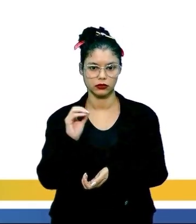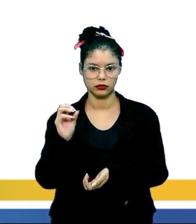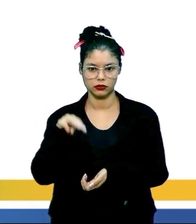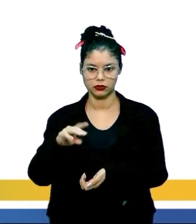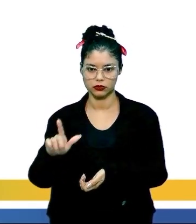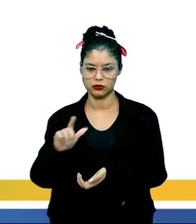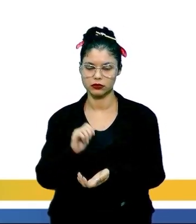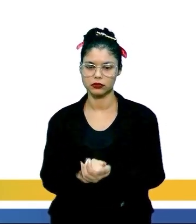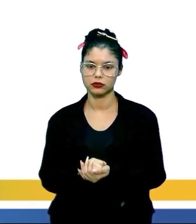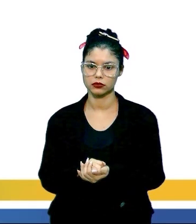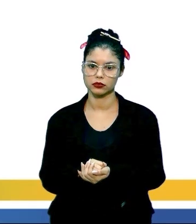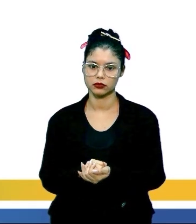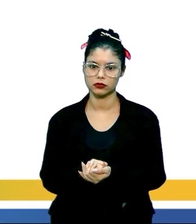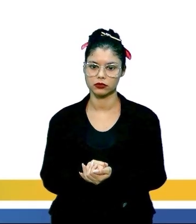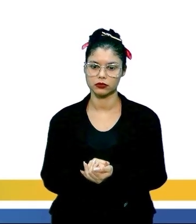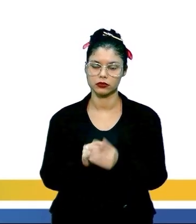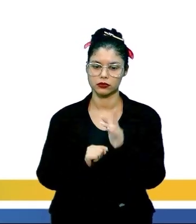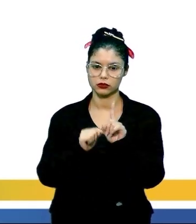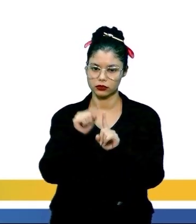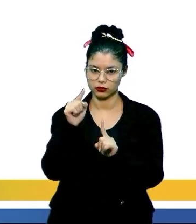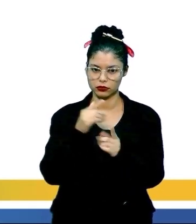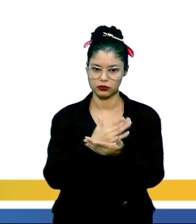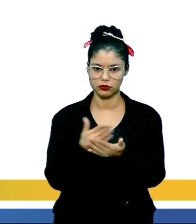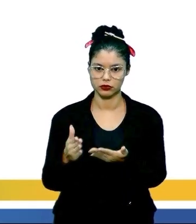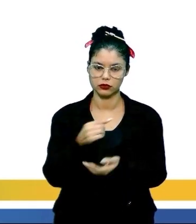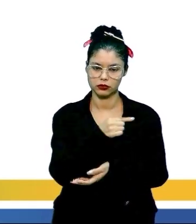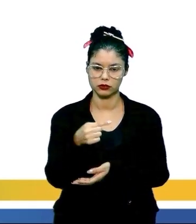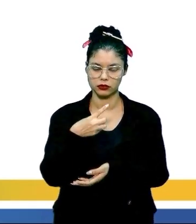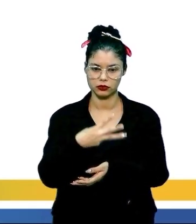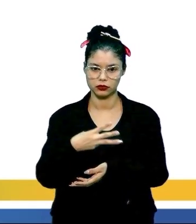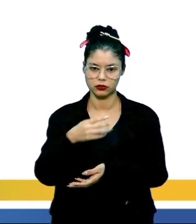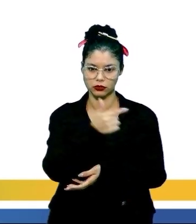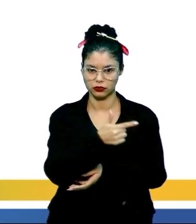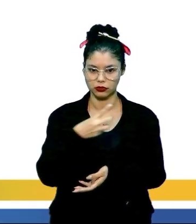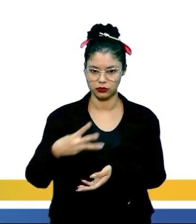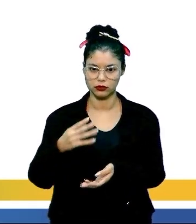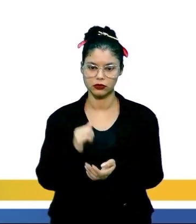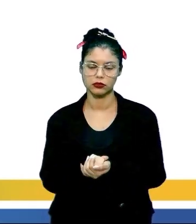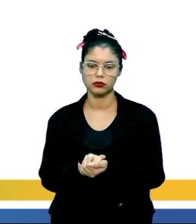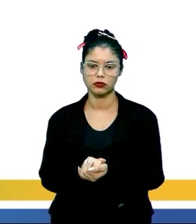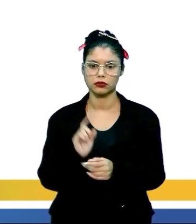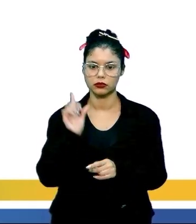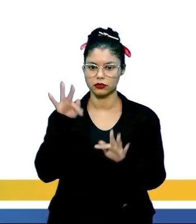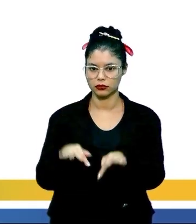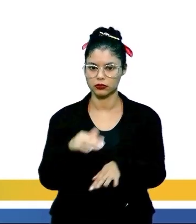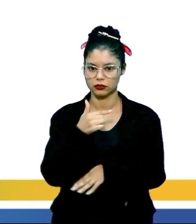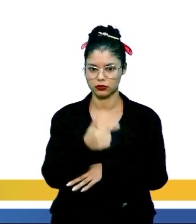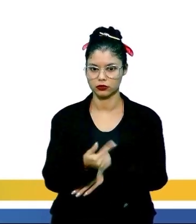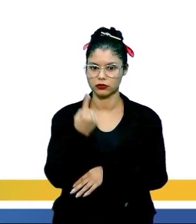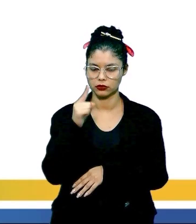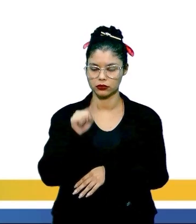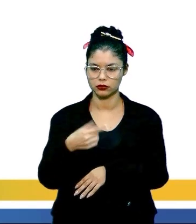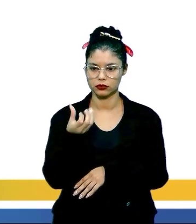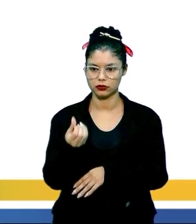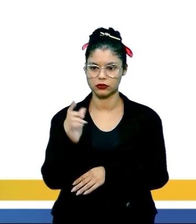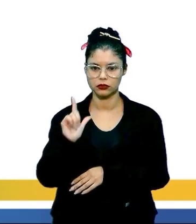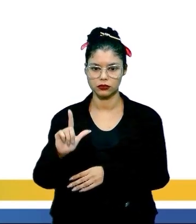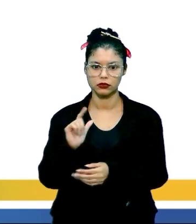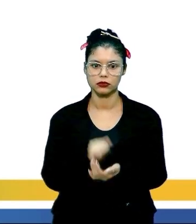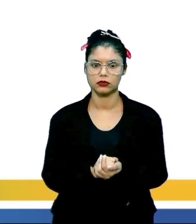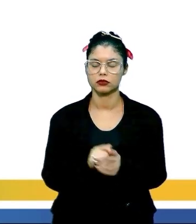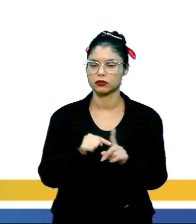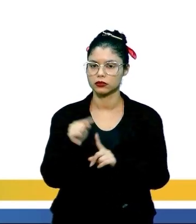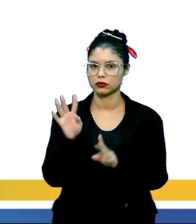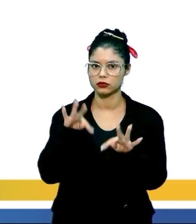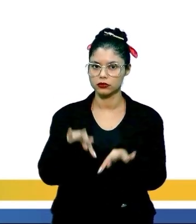ml, eu tenho uma temperatura inicial de menos 23, eu tenho um volume final de 1,6 litros e eu tenho uma